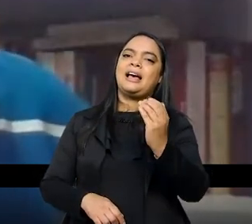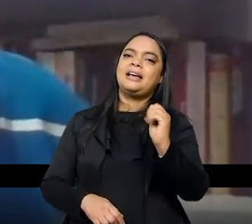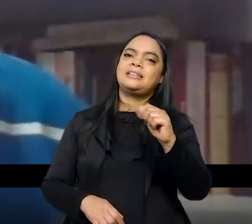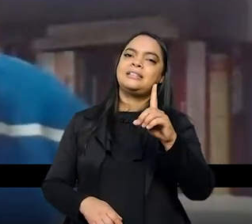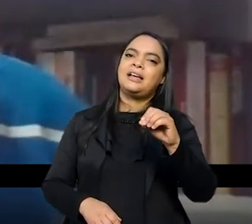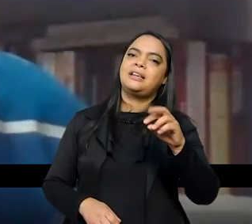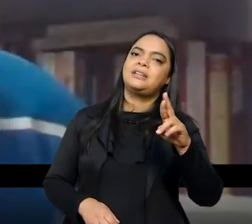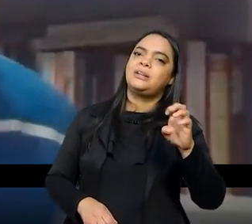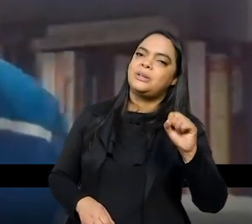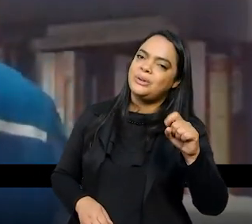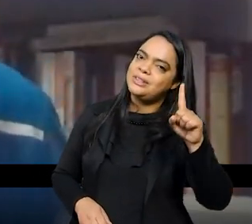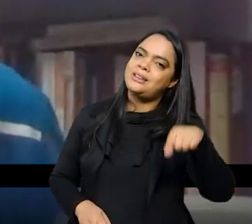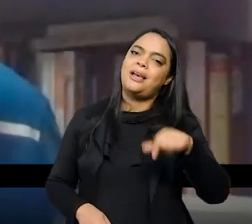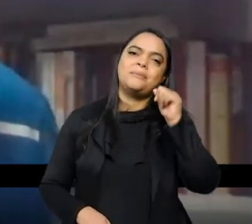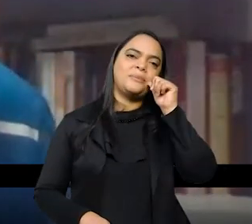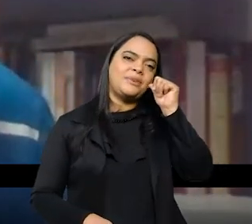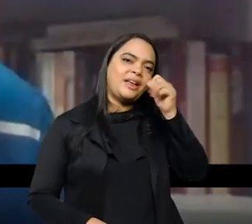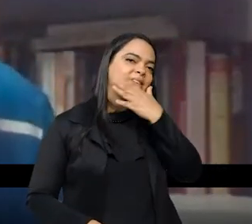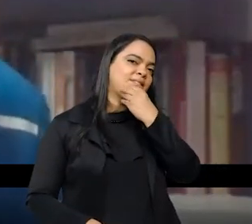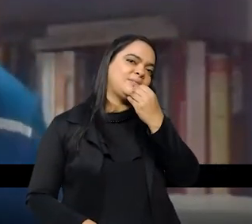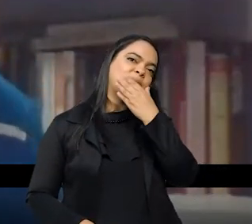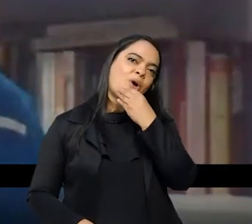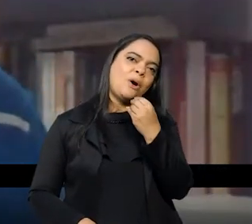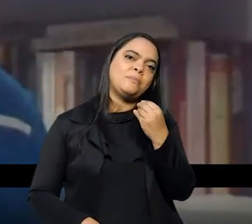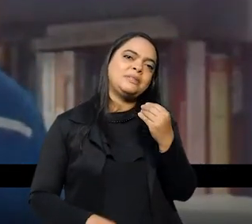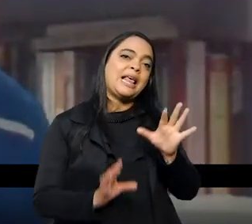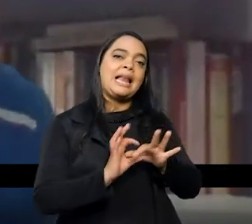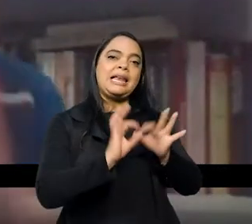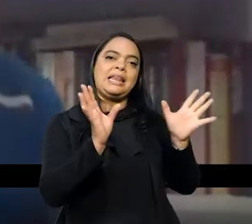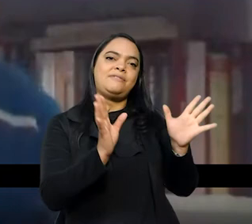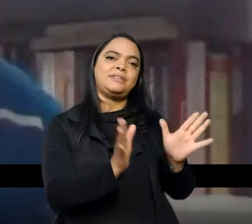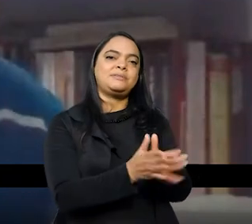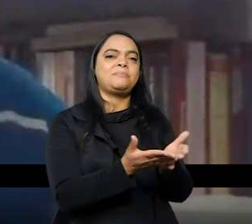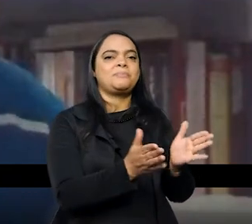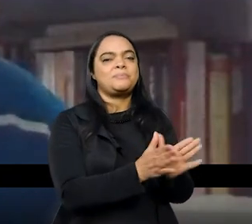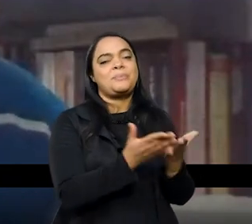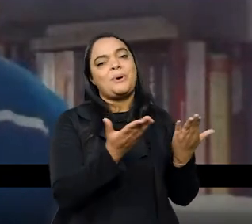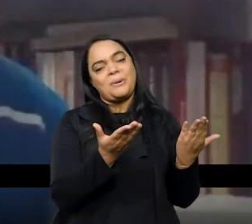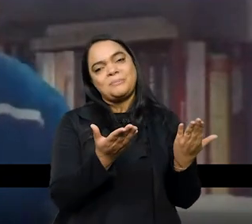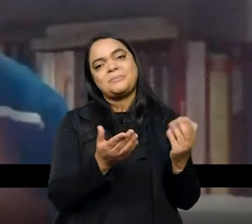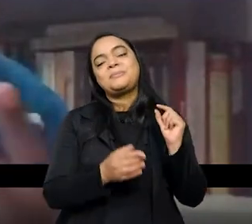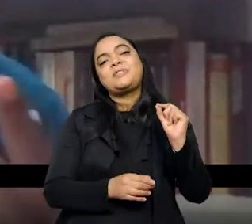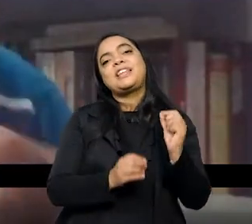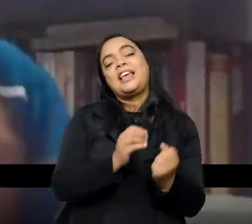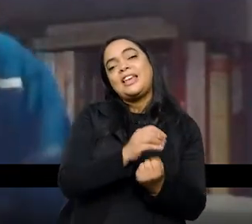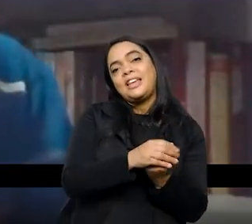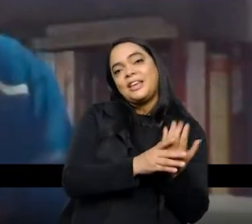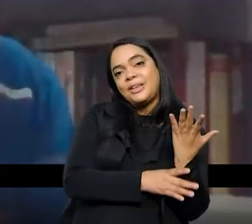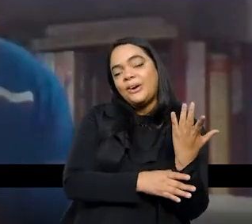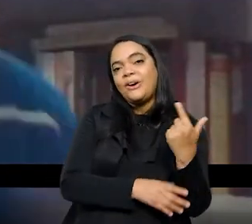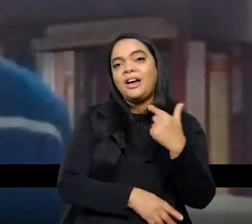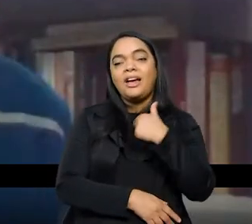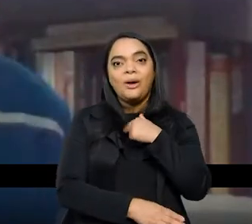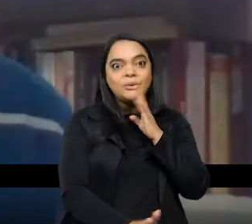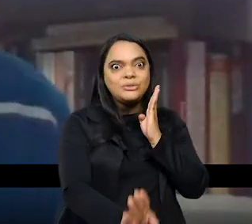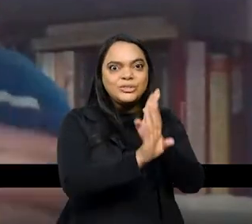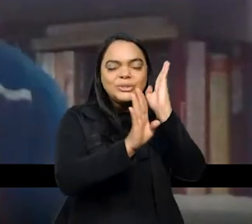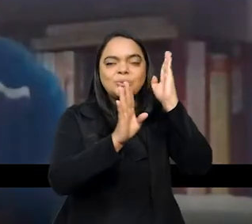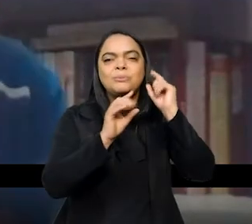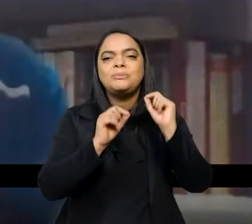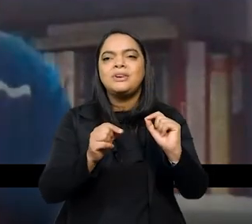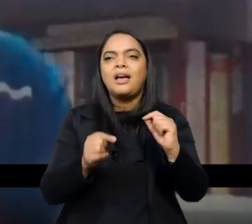e mulheres livres e pobres. Os fundadores, quando eu descobri isso agora, olhando